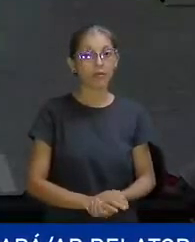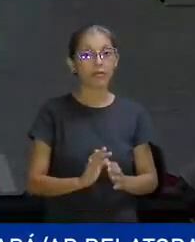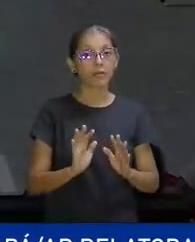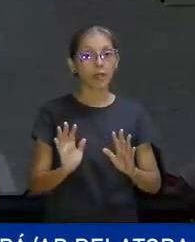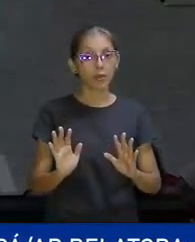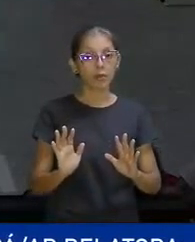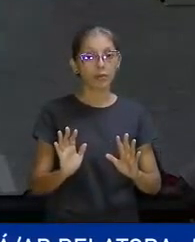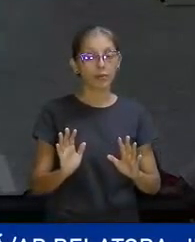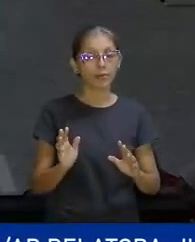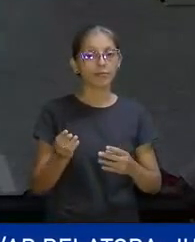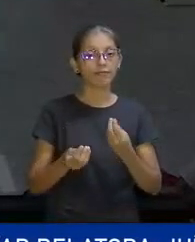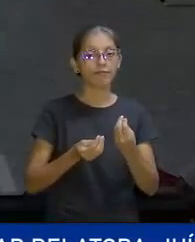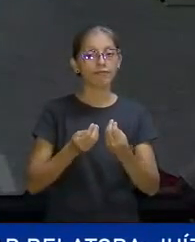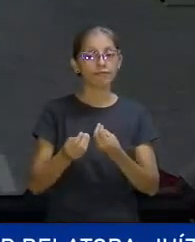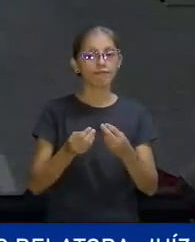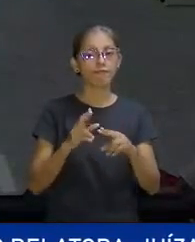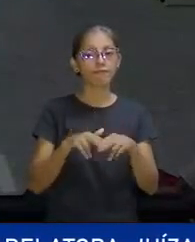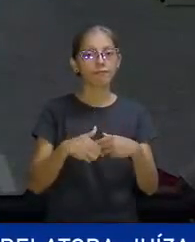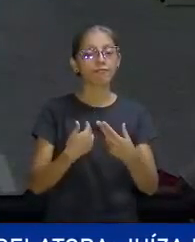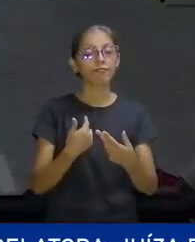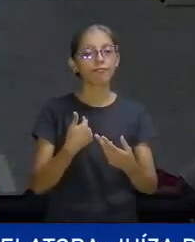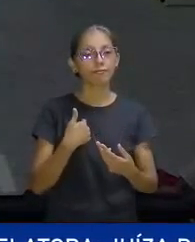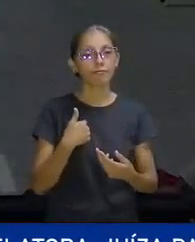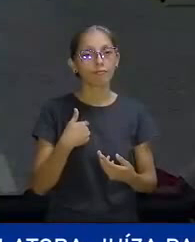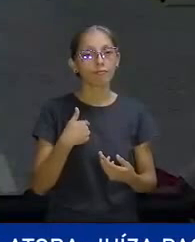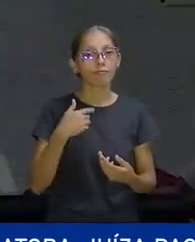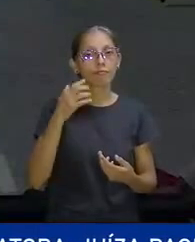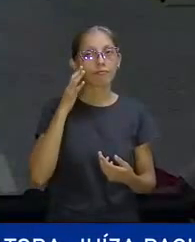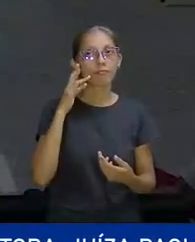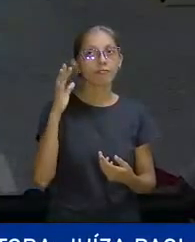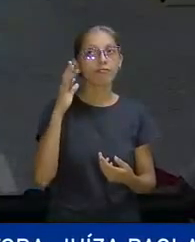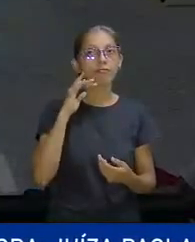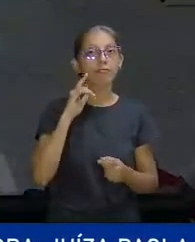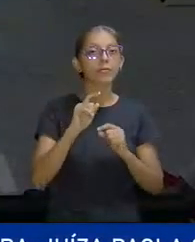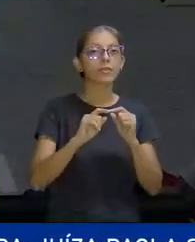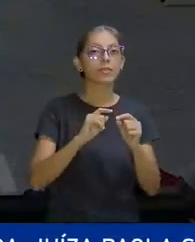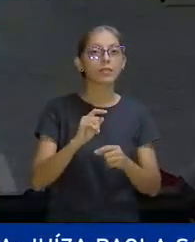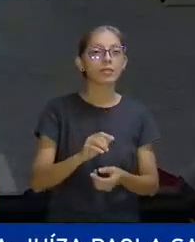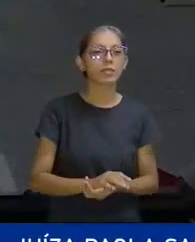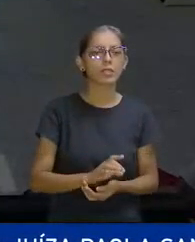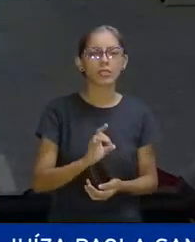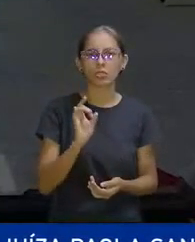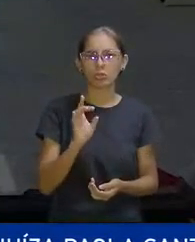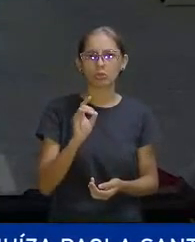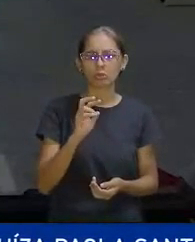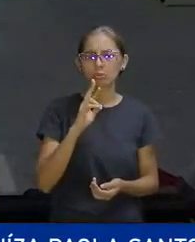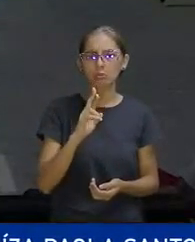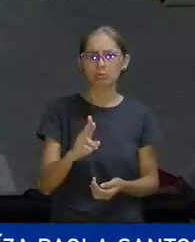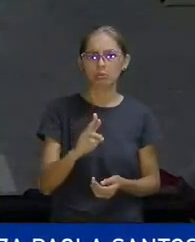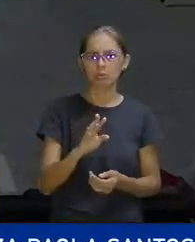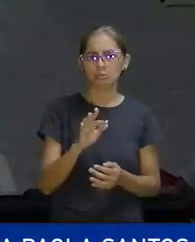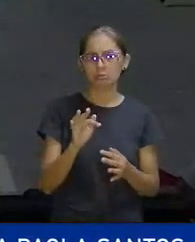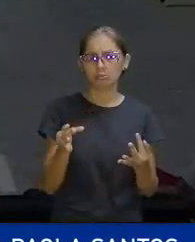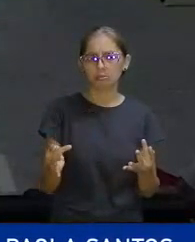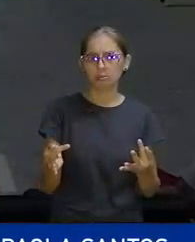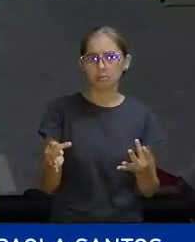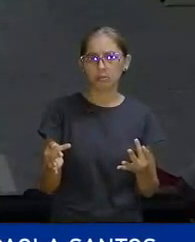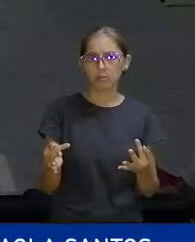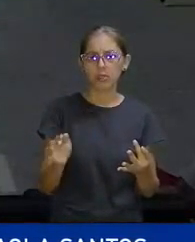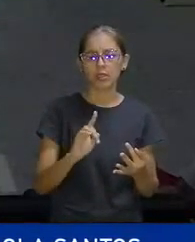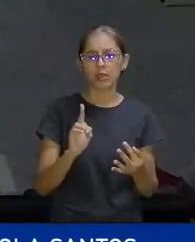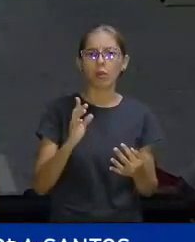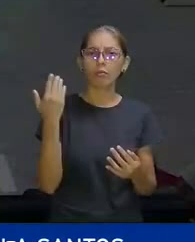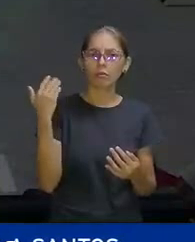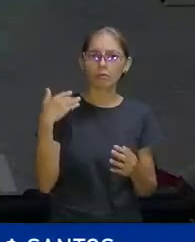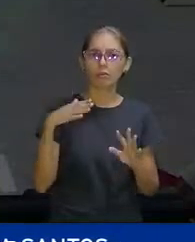presidente, com a devida vênia, eu acredito, tá, que a gente não possa simplesmente ratificar aquilo que nós já fizemos